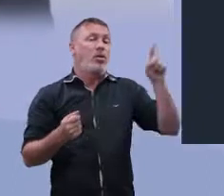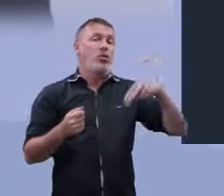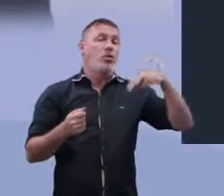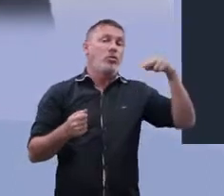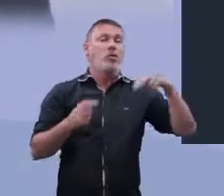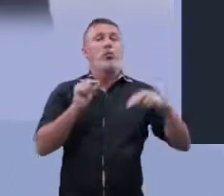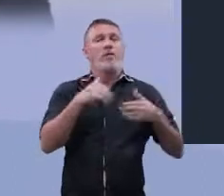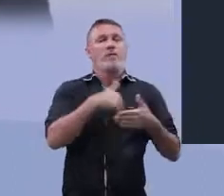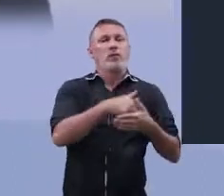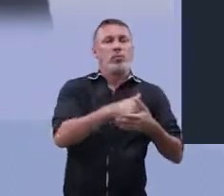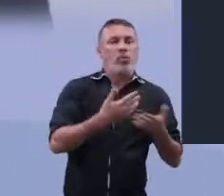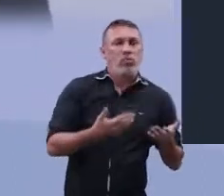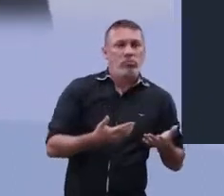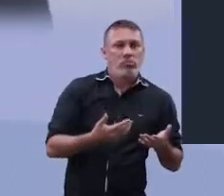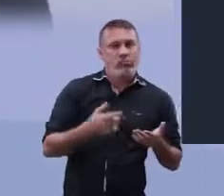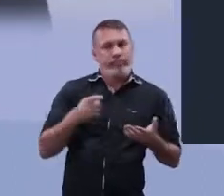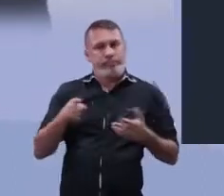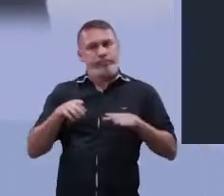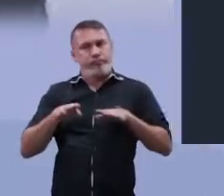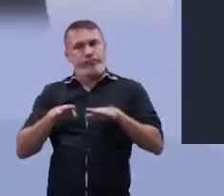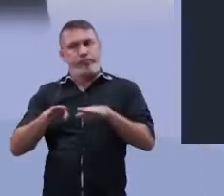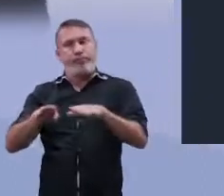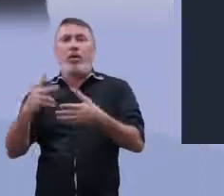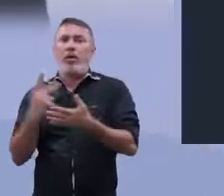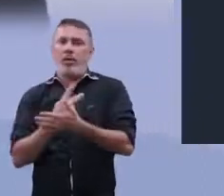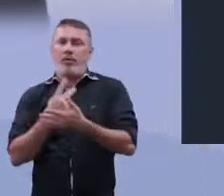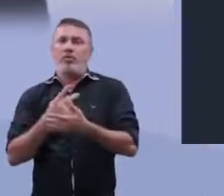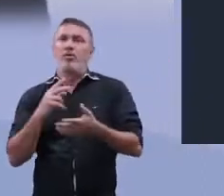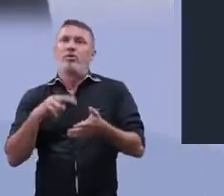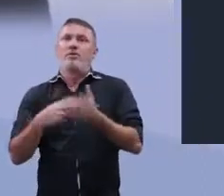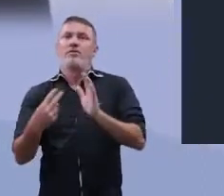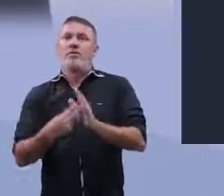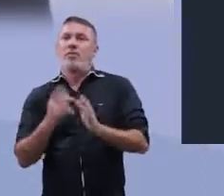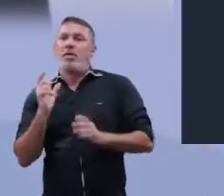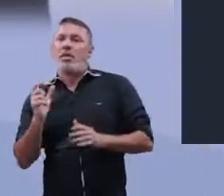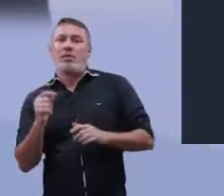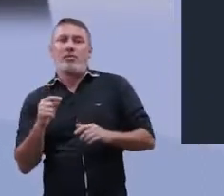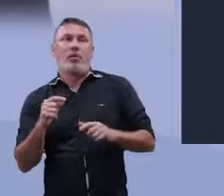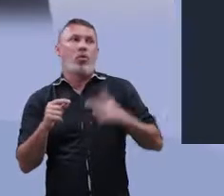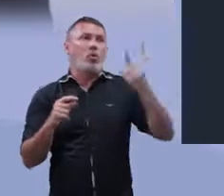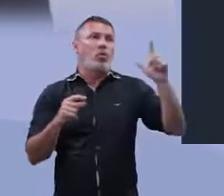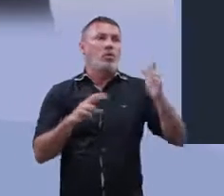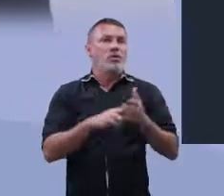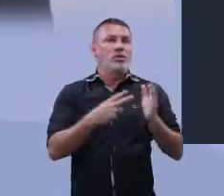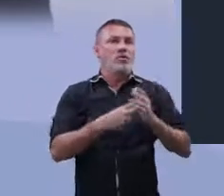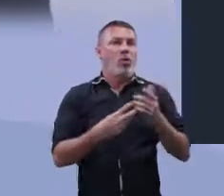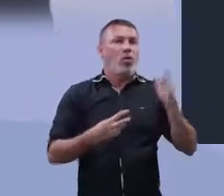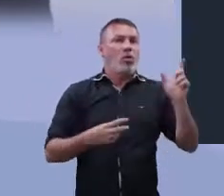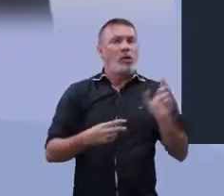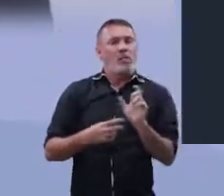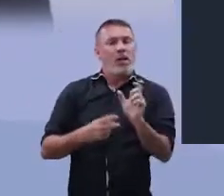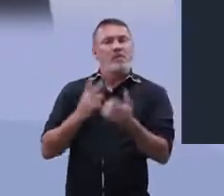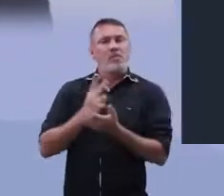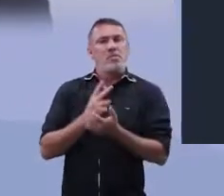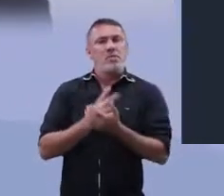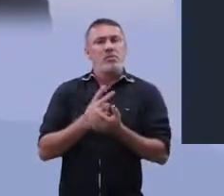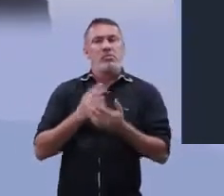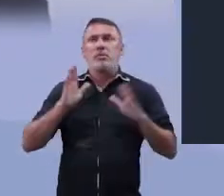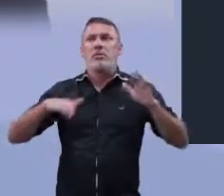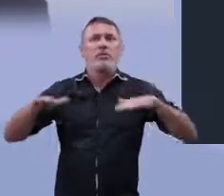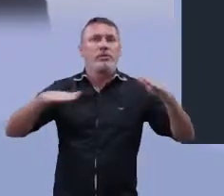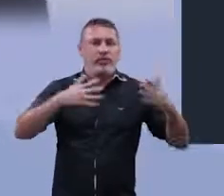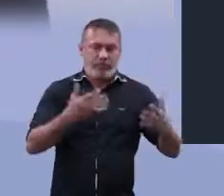legal. E a gente percebe que no Nordeste significa outra coisa, significa partida de